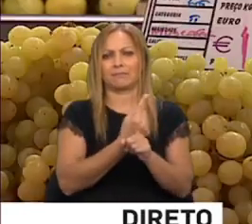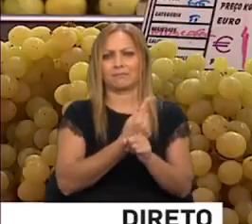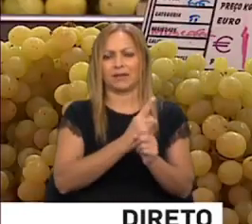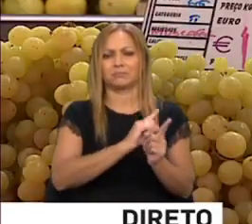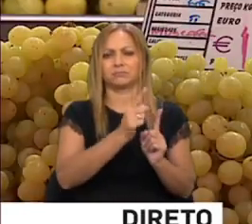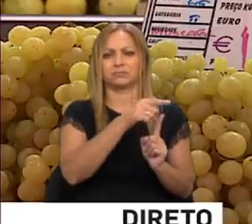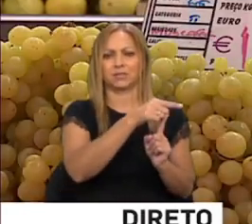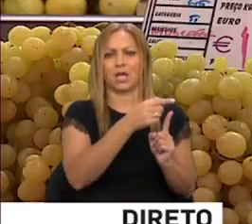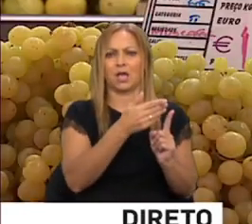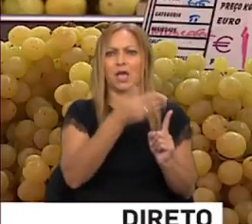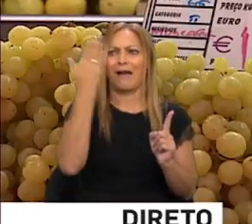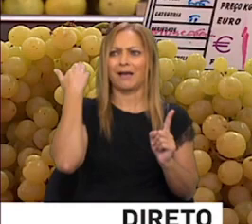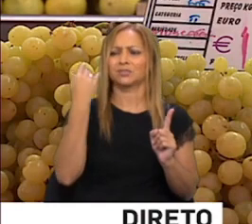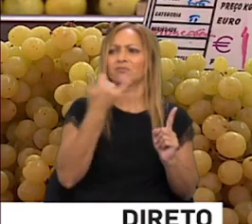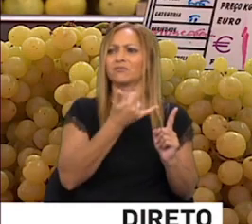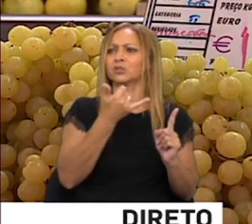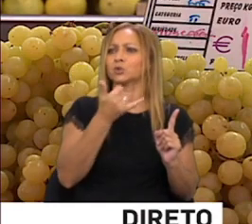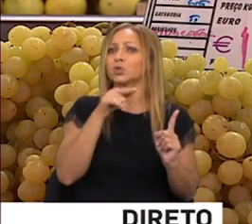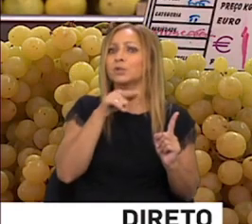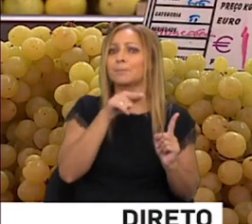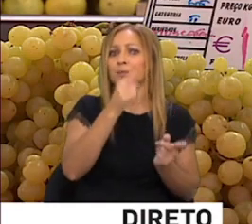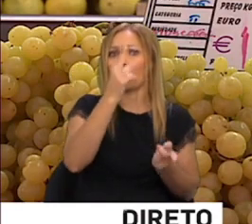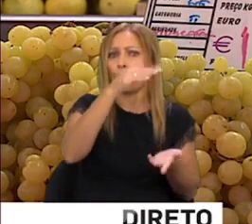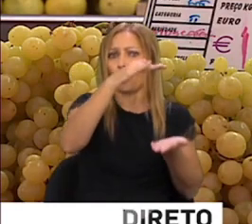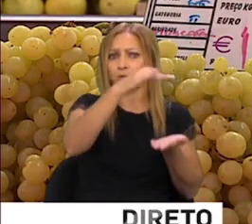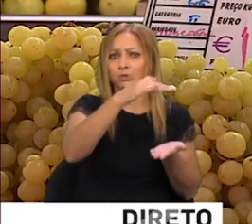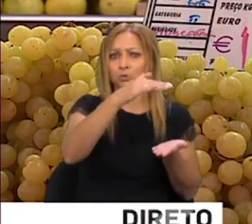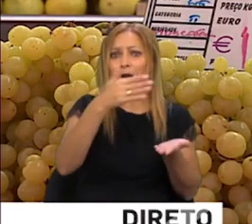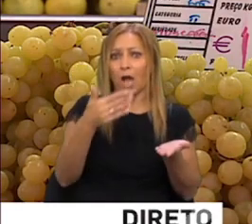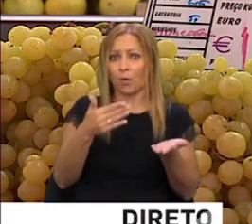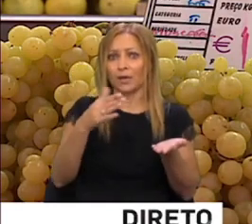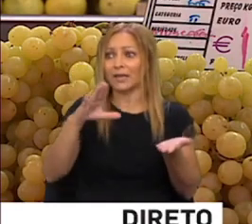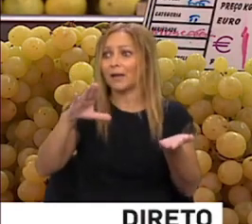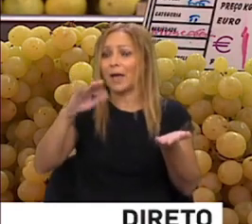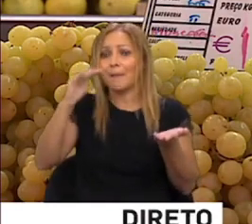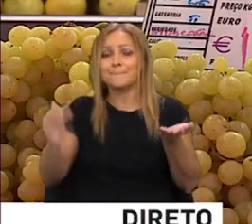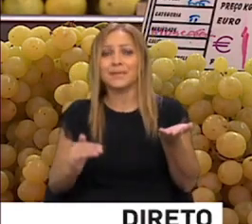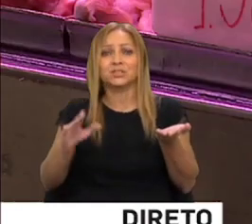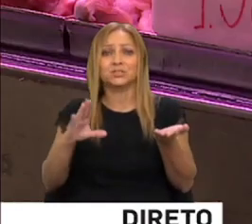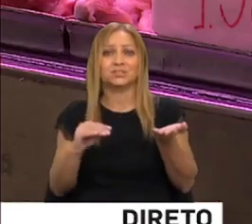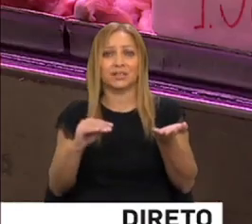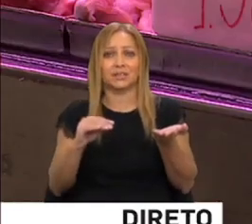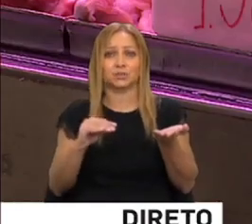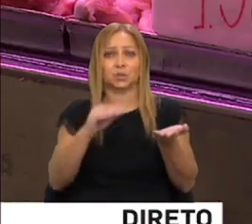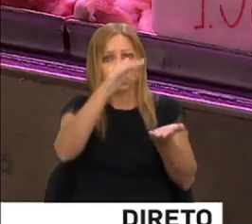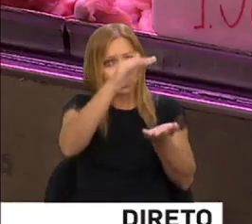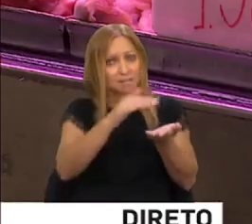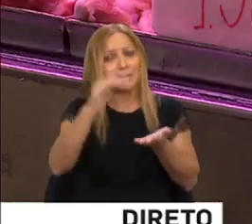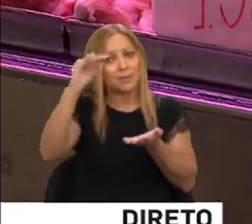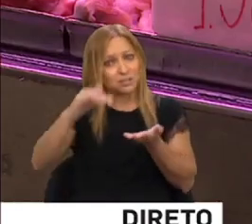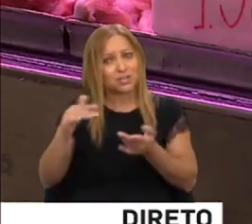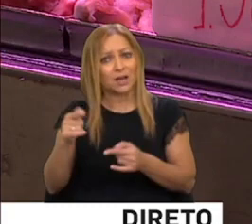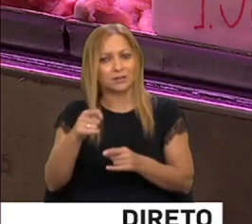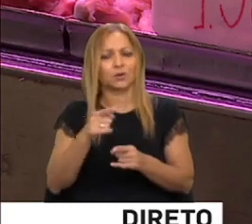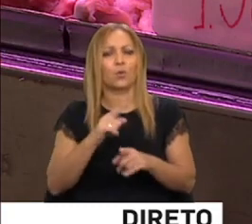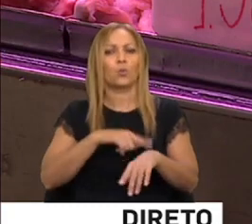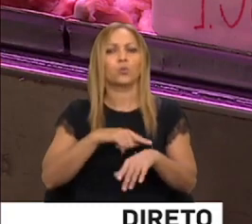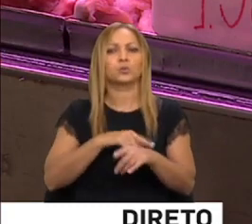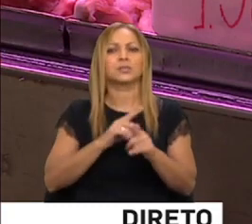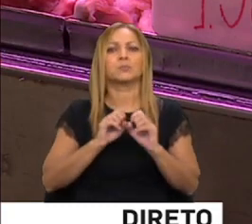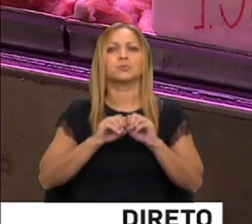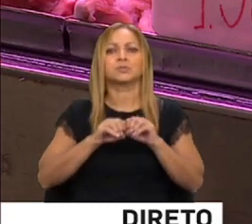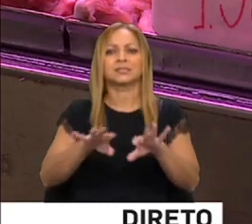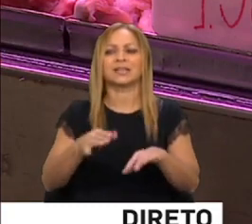dramática chegou aos 22 mil dólares por contantor já está abaixo Dos 10 até mesmo a questão da disrupção das entregas o tempo médio